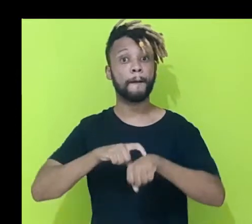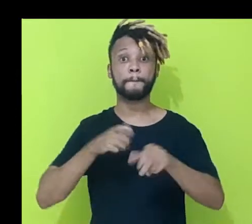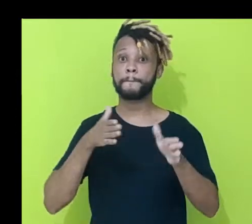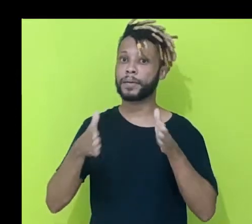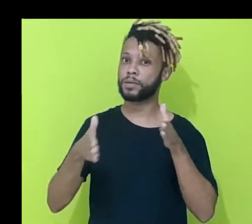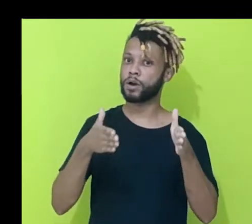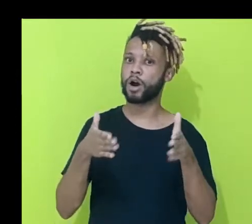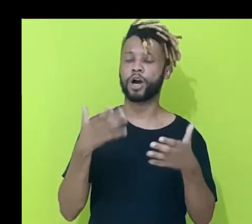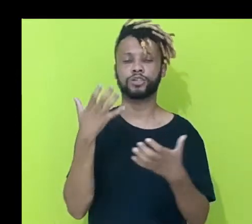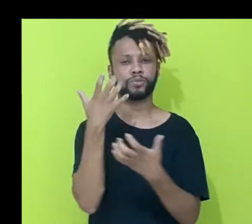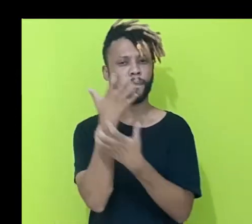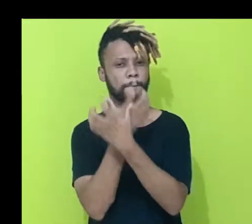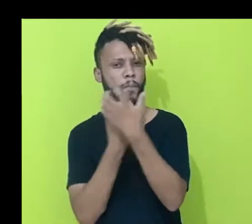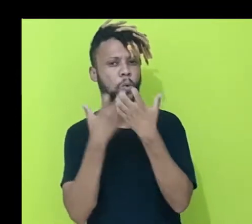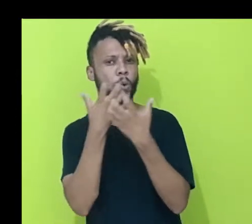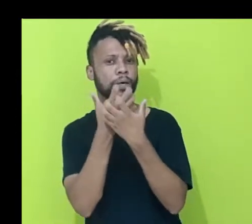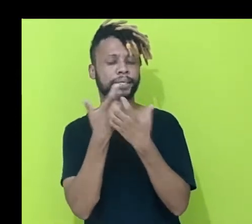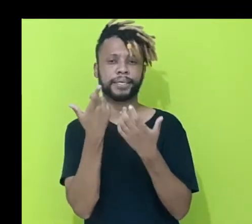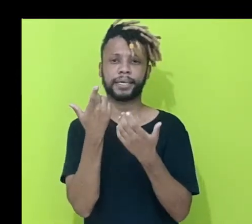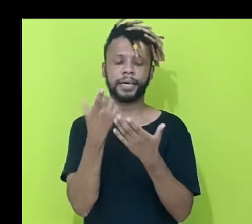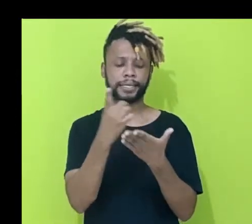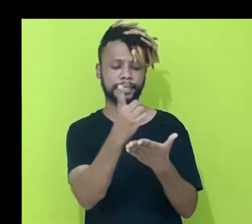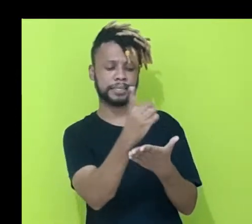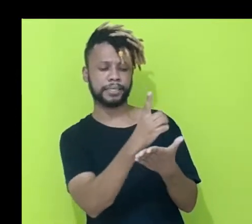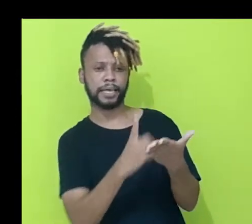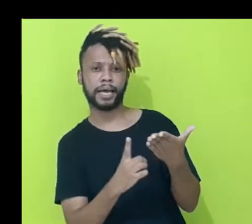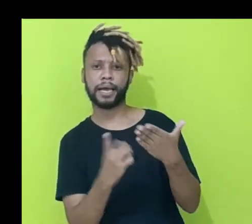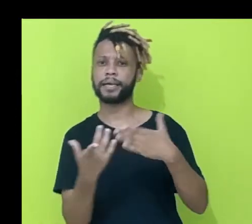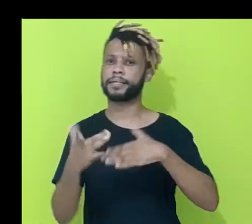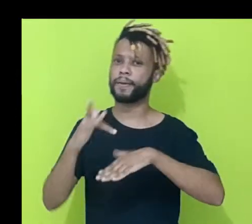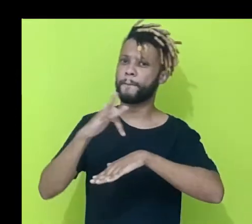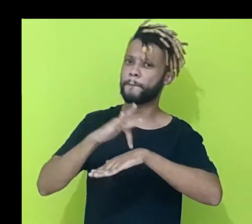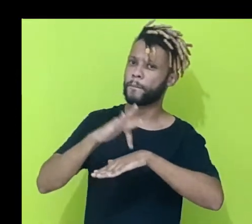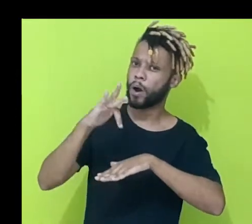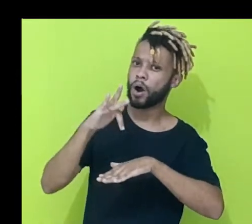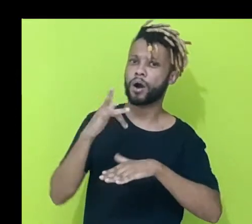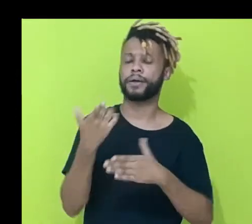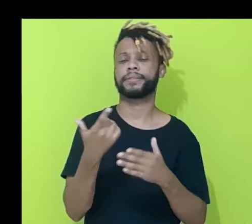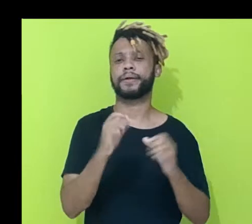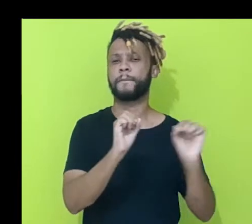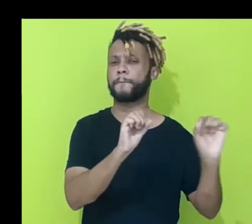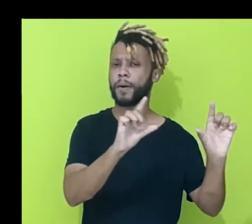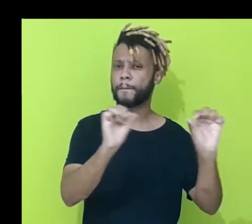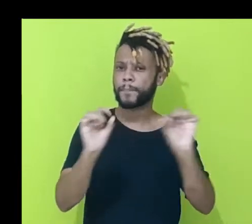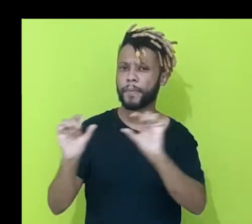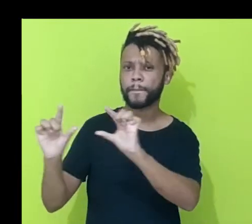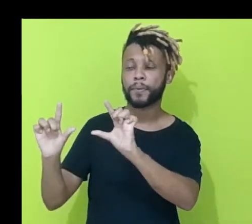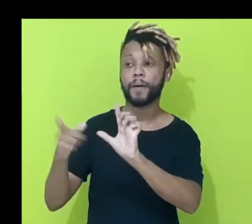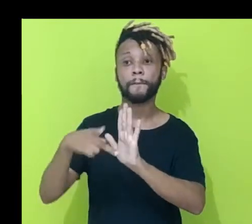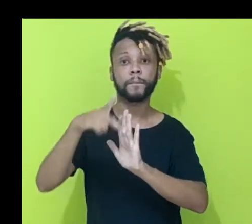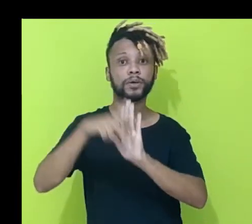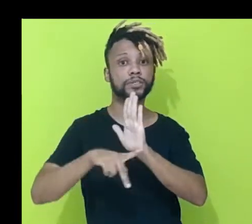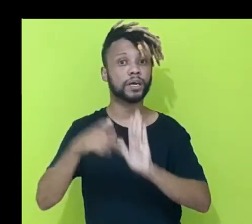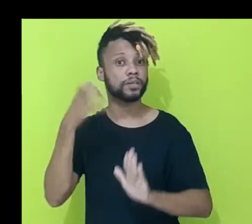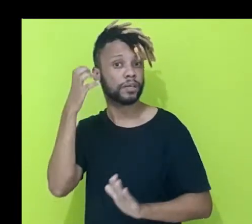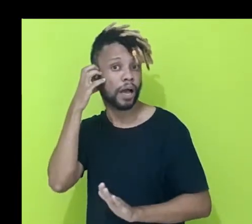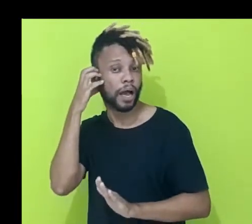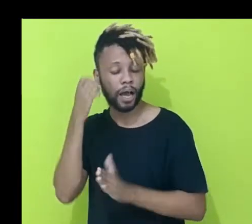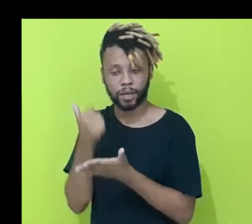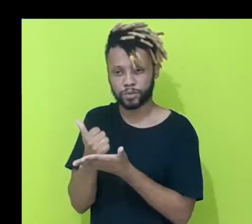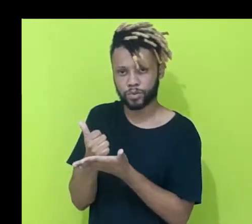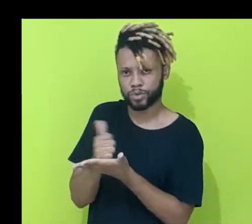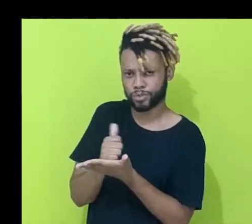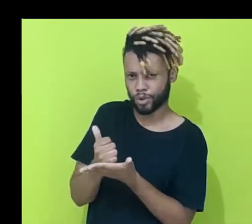Periódicos, música cantada, fotografias e gravuras, design e moda, audiovisual, projetos